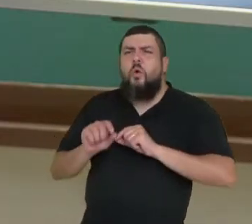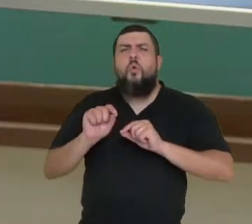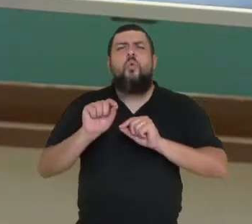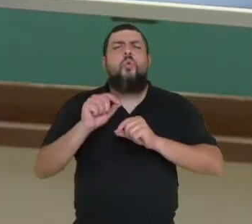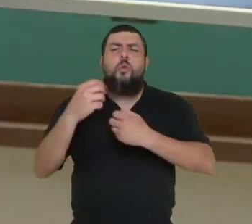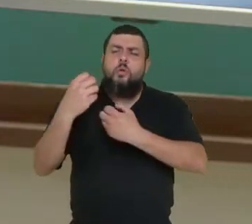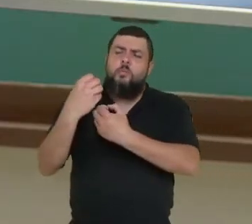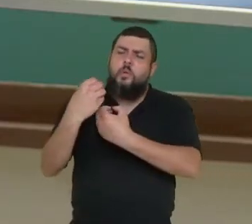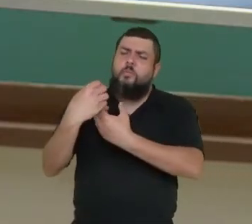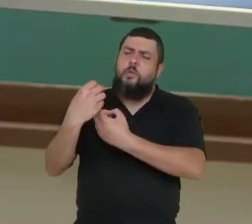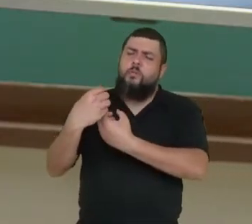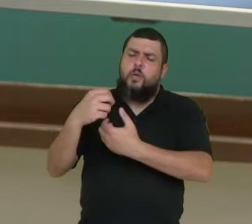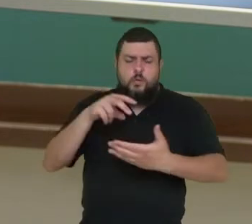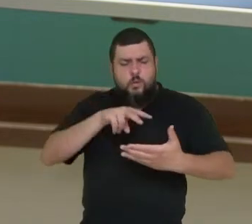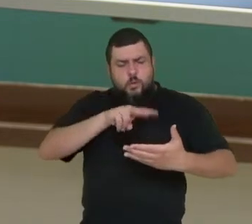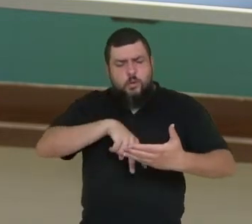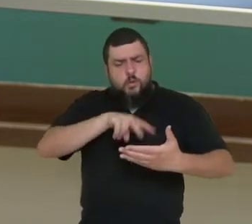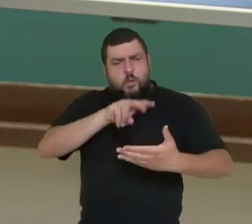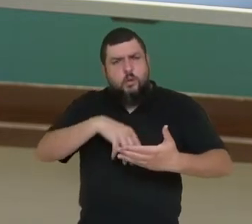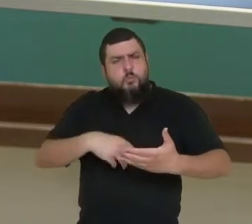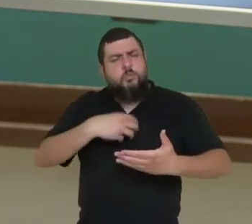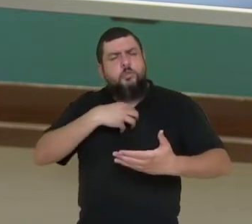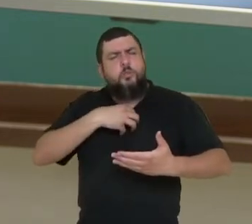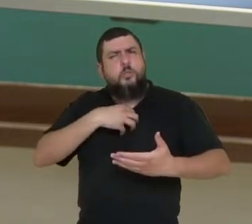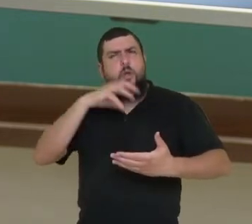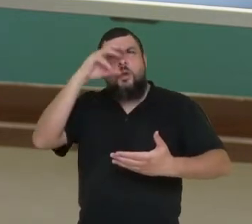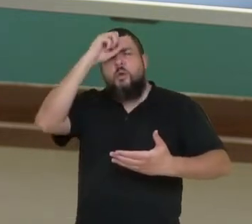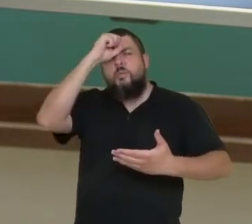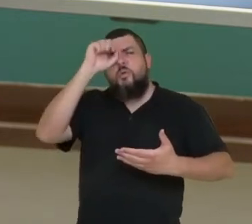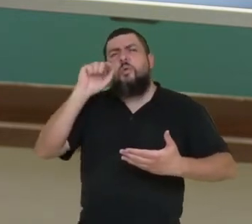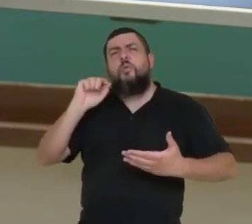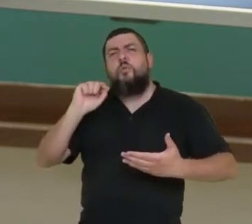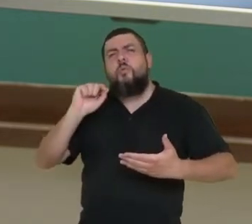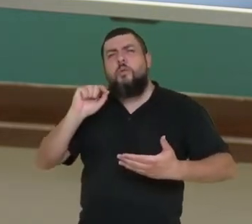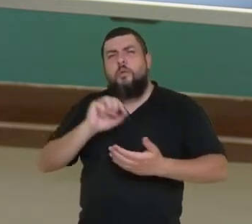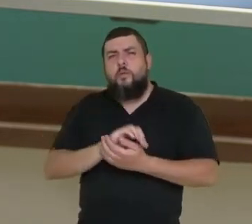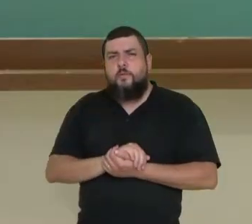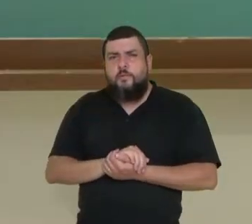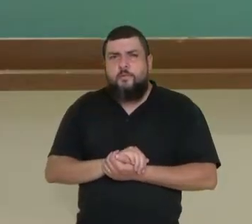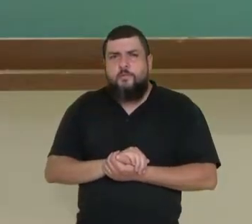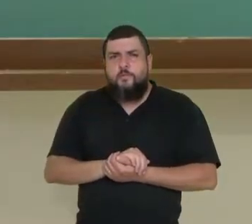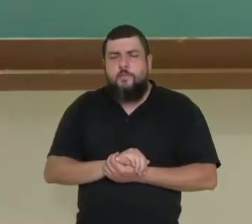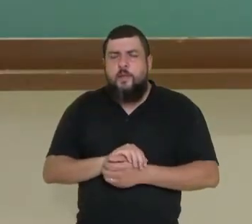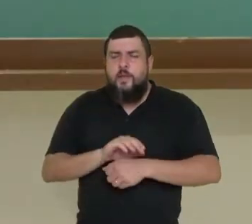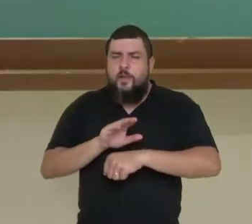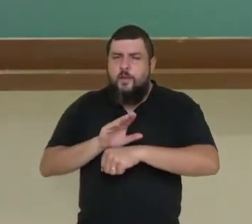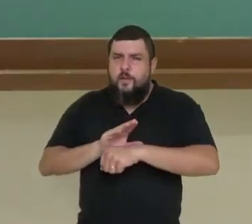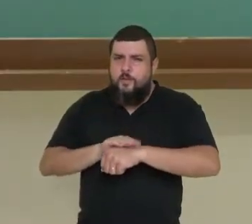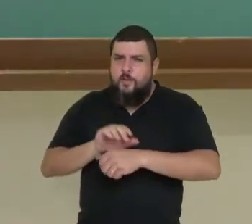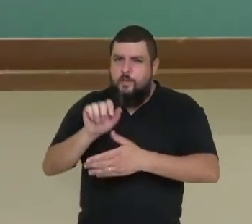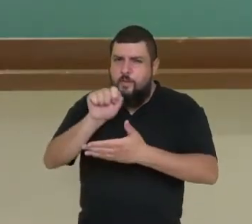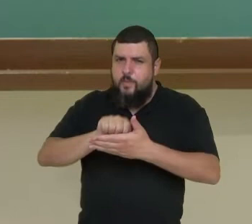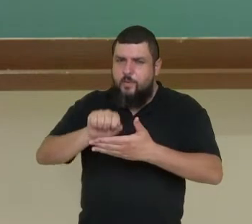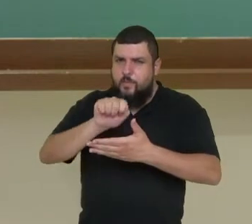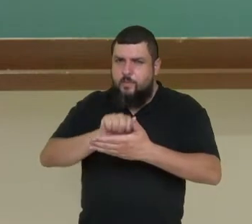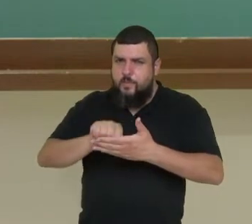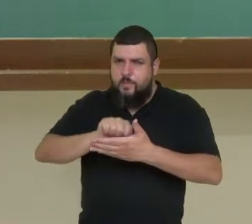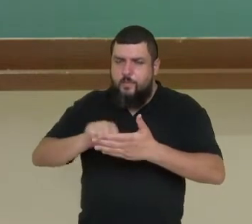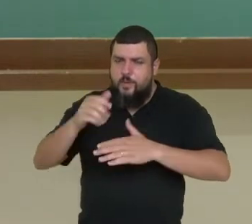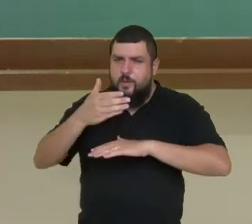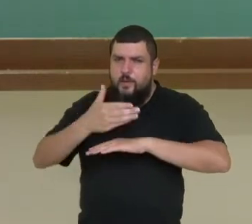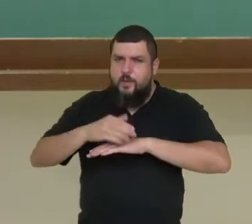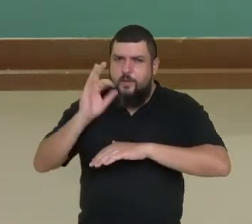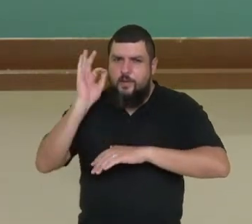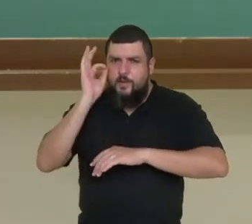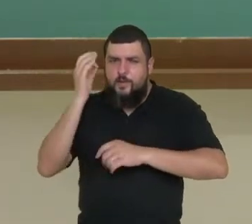de cordel, tendo em vista esse fragmento que nós selecionamos? Um tempinho aí para vocês exercitarem a proficiência na